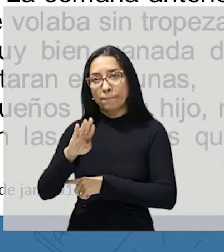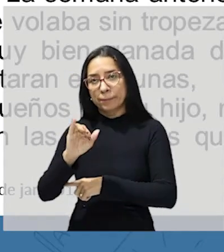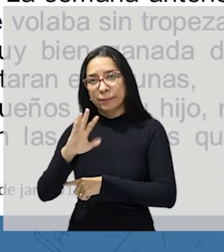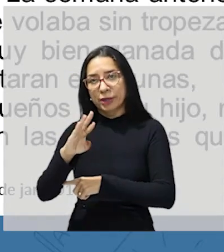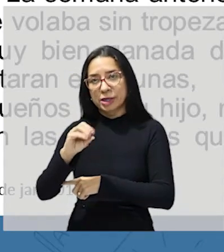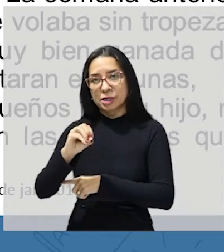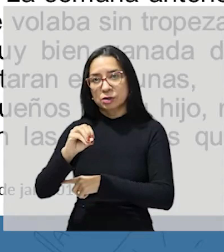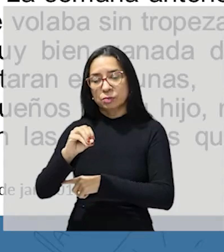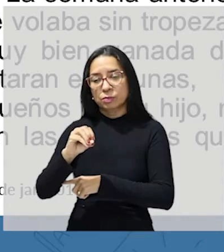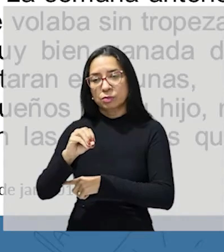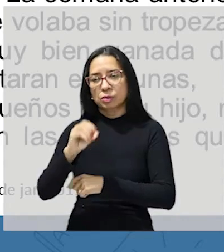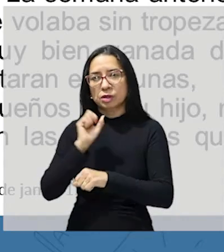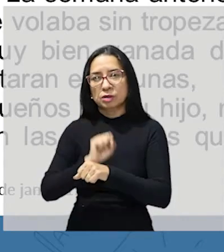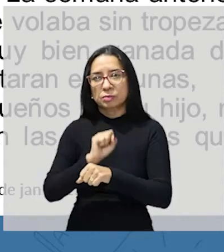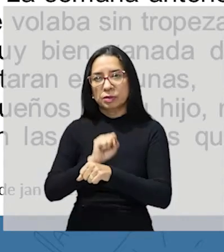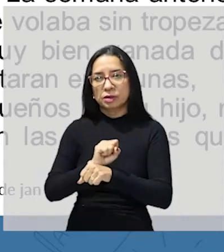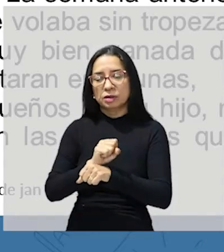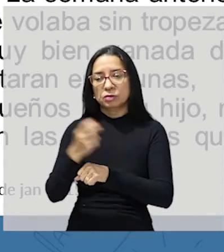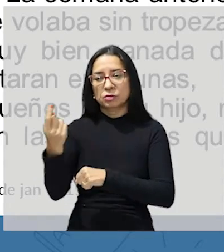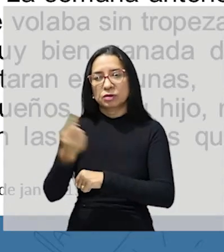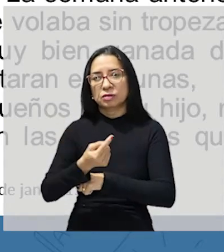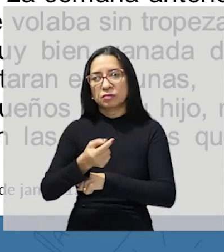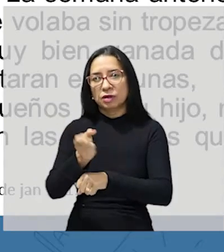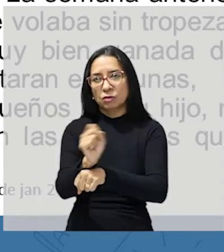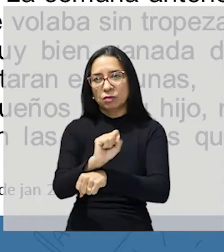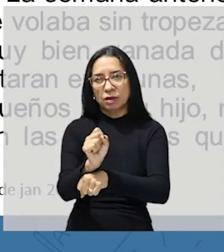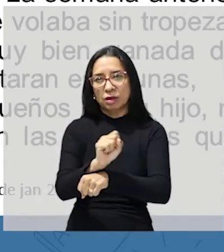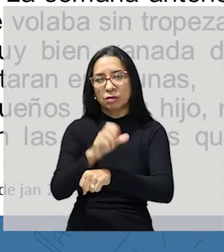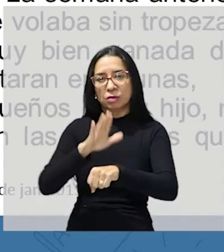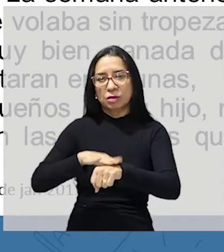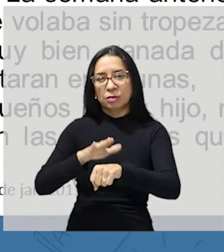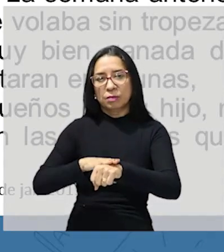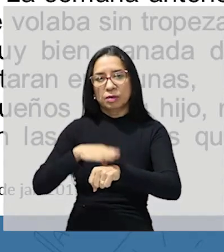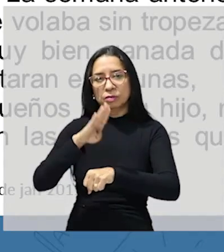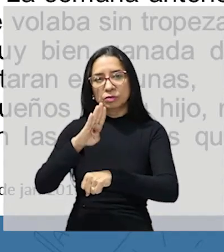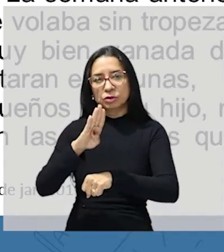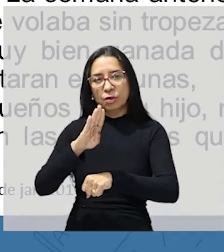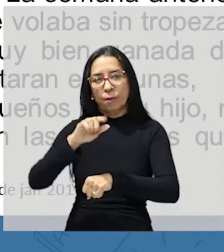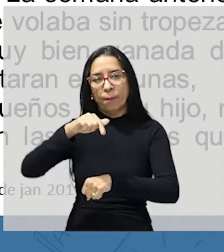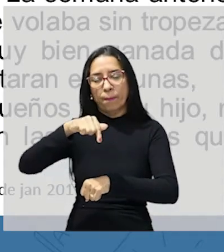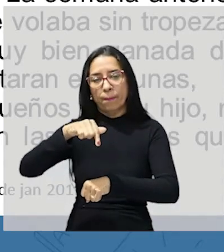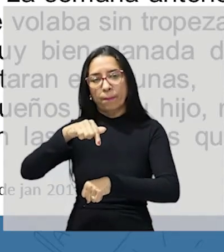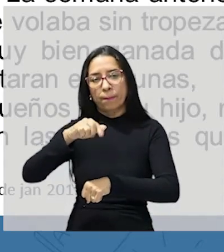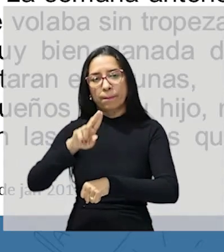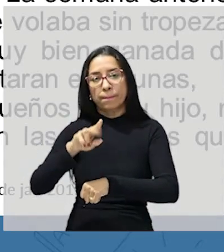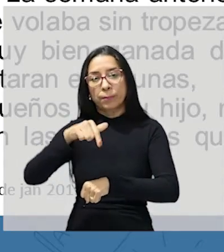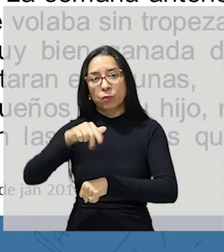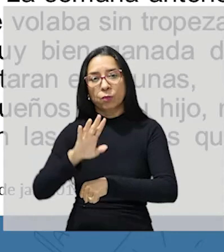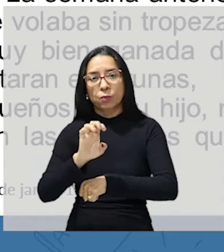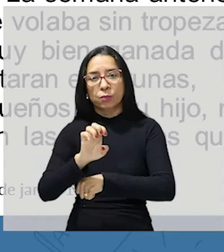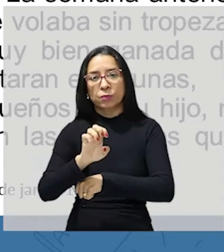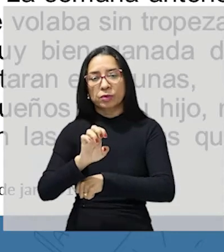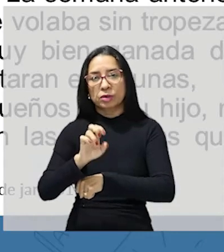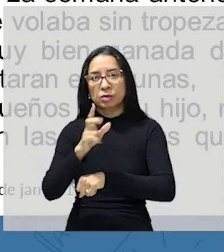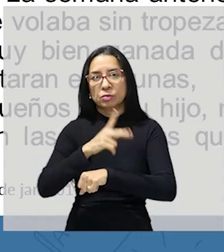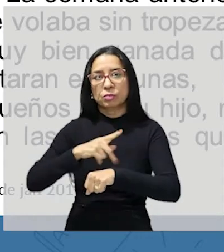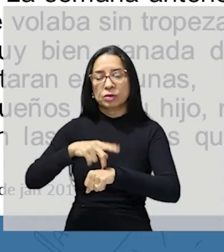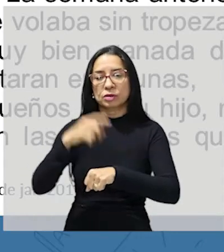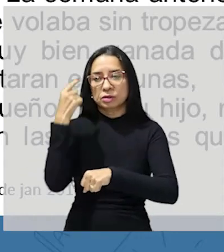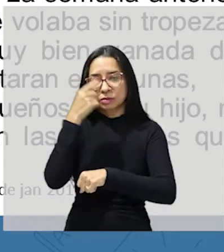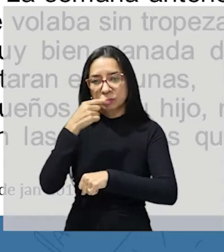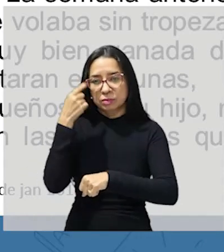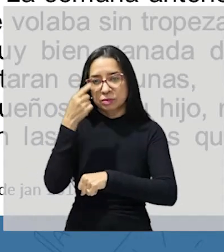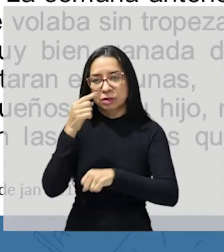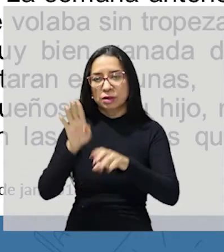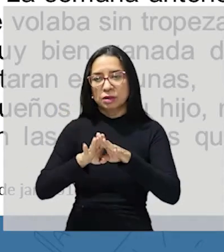vem num carro que é chamado de buque, tá? Na Espanha. E também fala de Plácida Lineiro, que é a